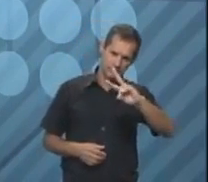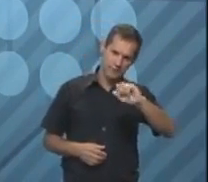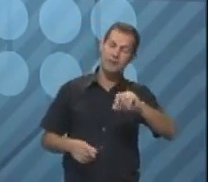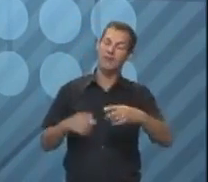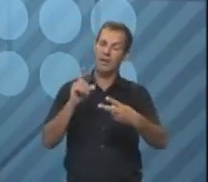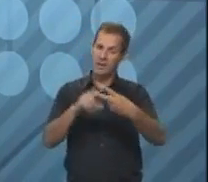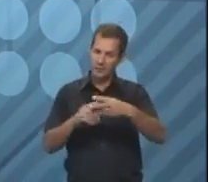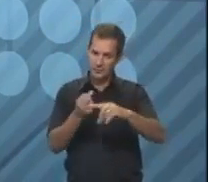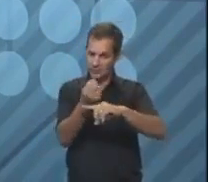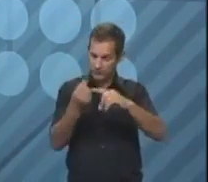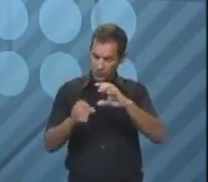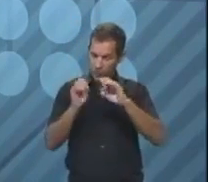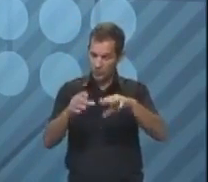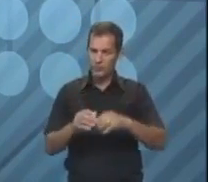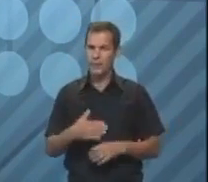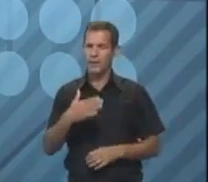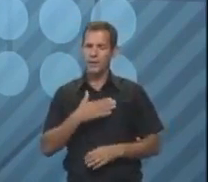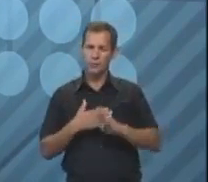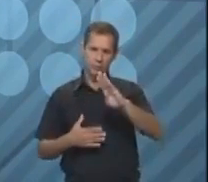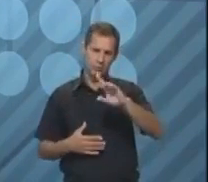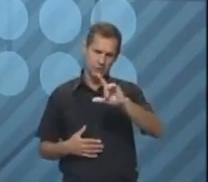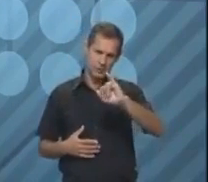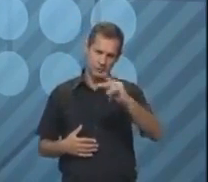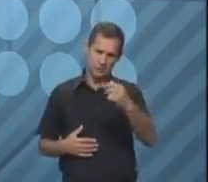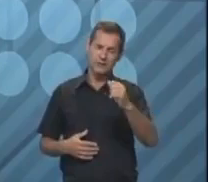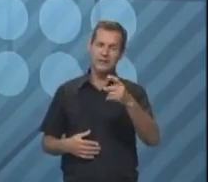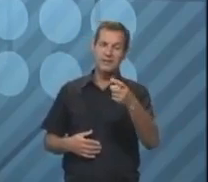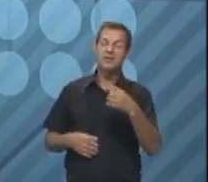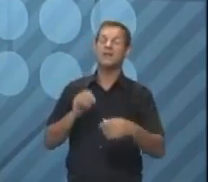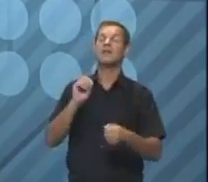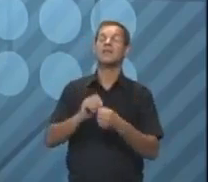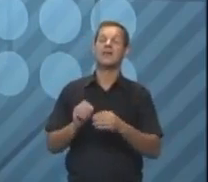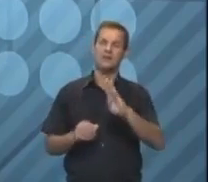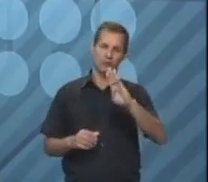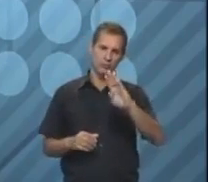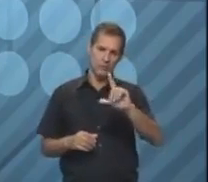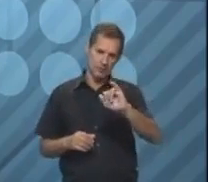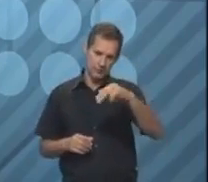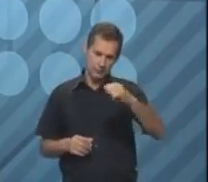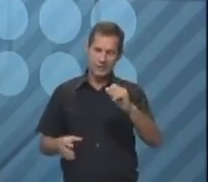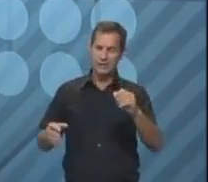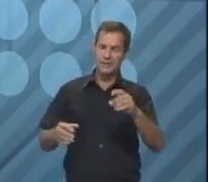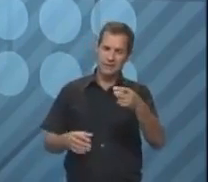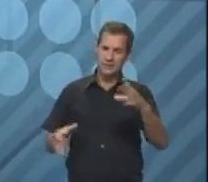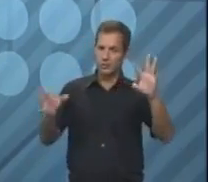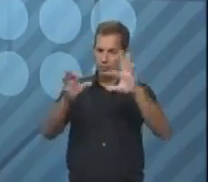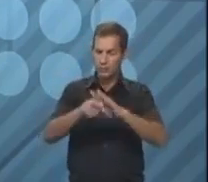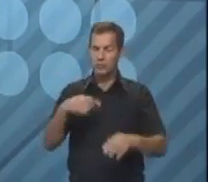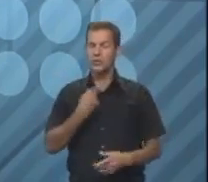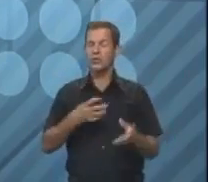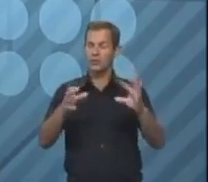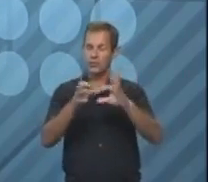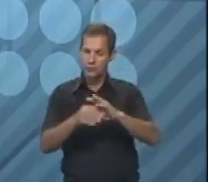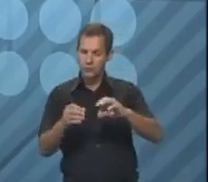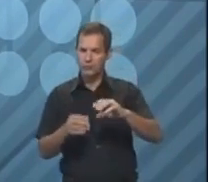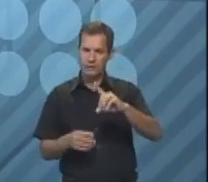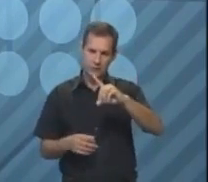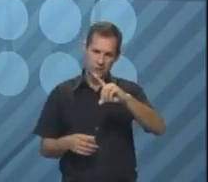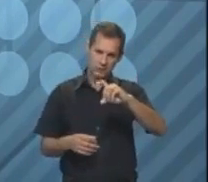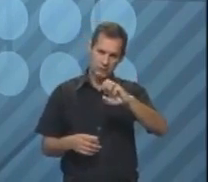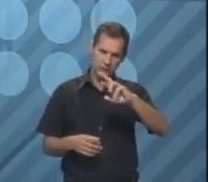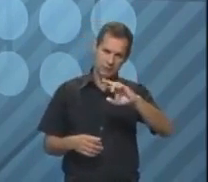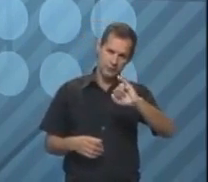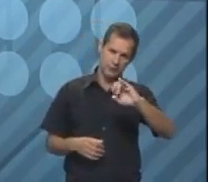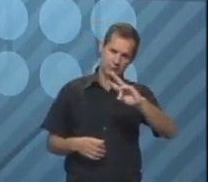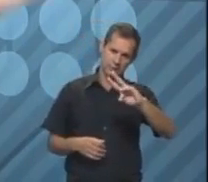A outra função que sobra é o meu b' de x. O que você faz com esse b' de x? Integra, porque quando a gente integra uma derivada, nós vamos ter